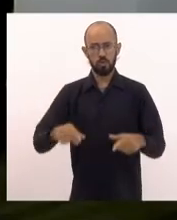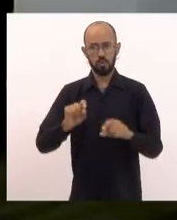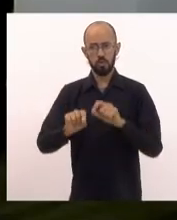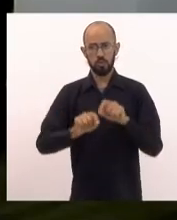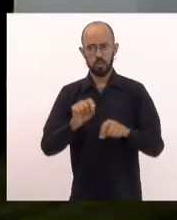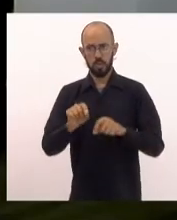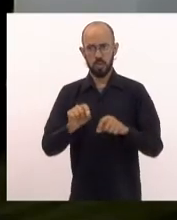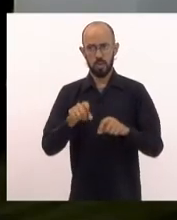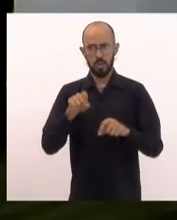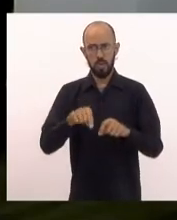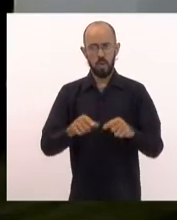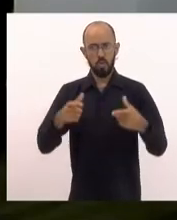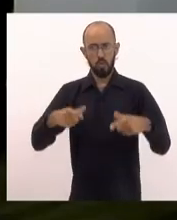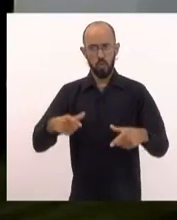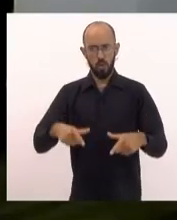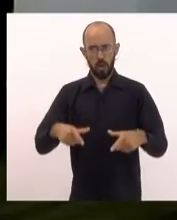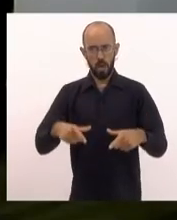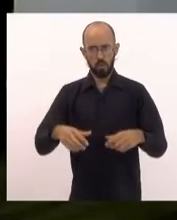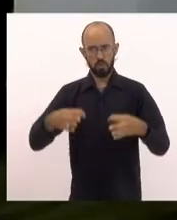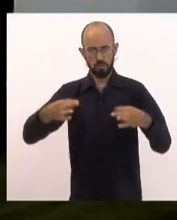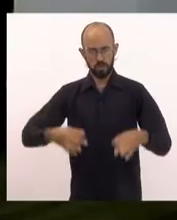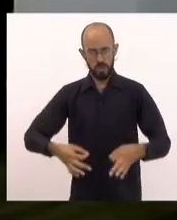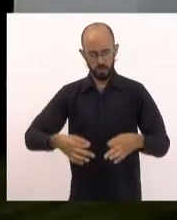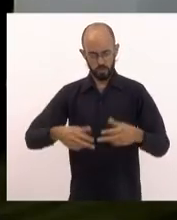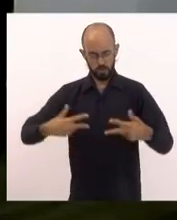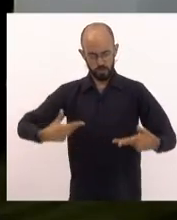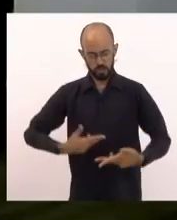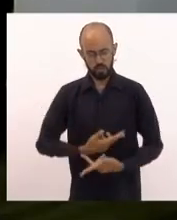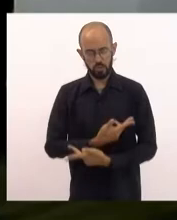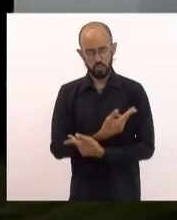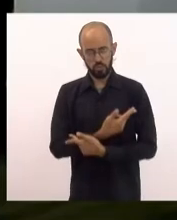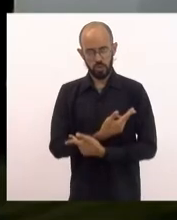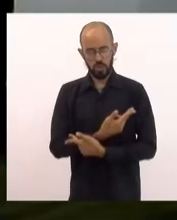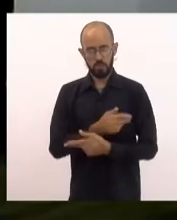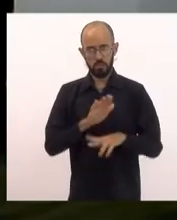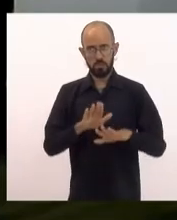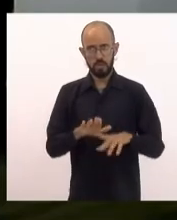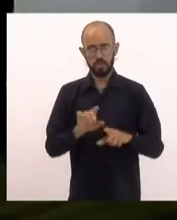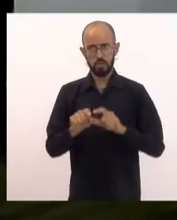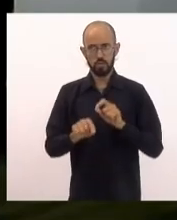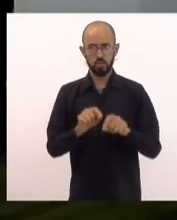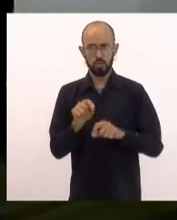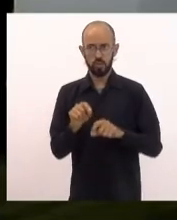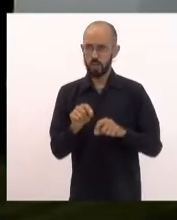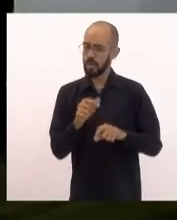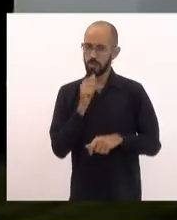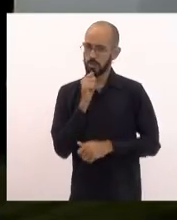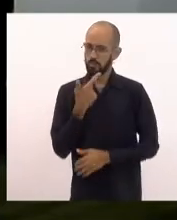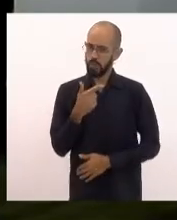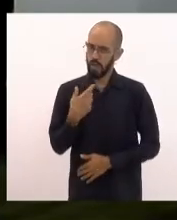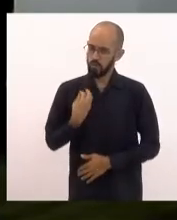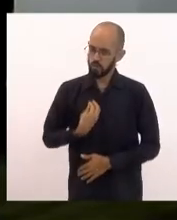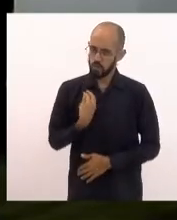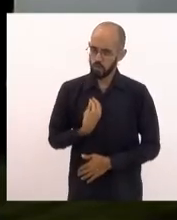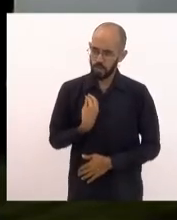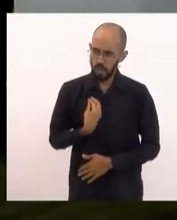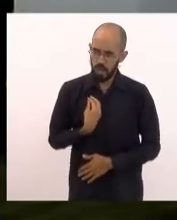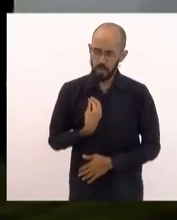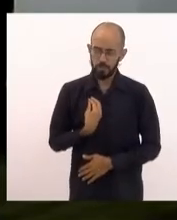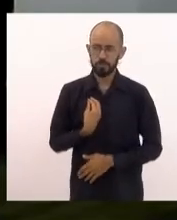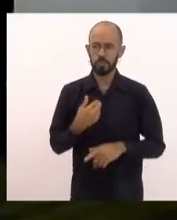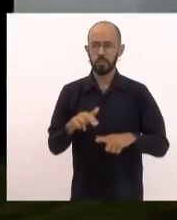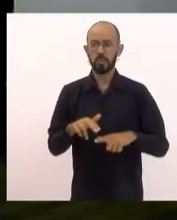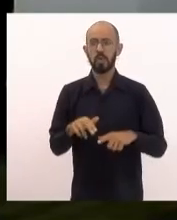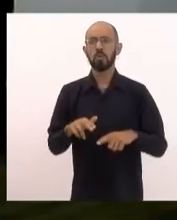espaço físico para o centro cirúrgico, porém o centro cirúrgico não está em funcionamento. Solicitamos, através de